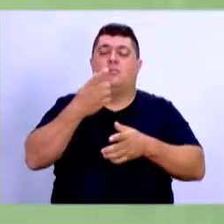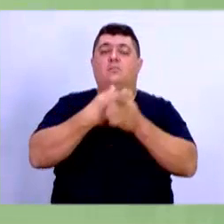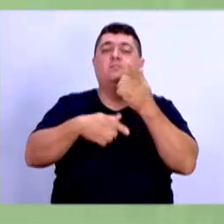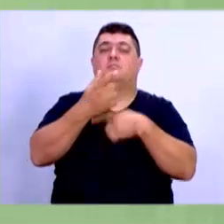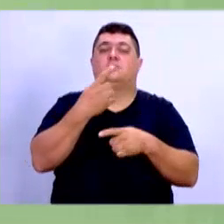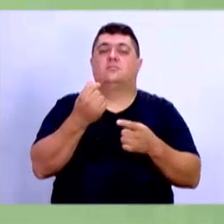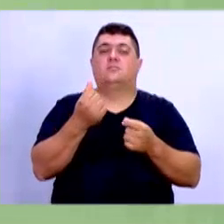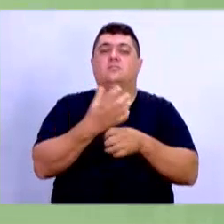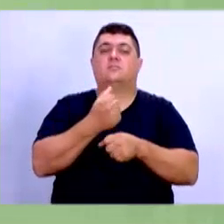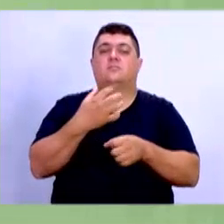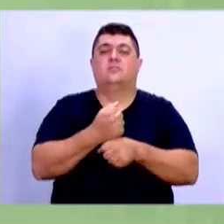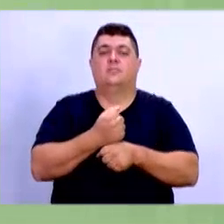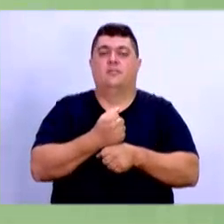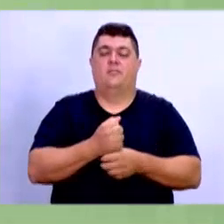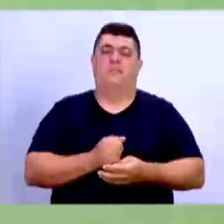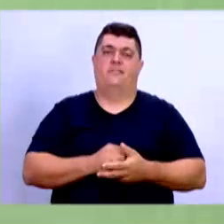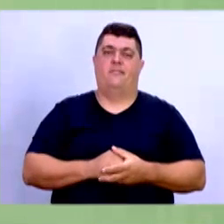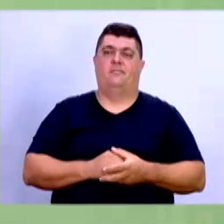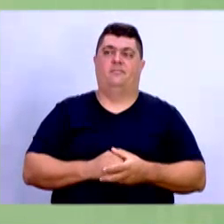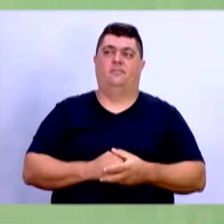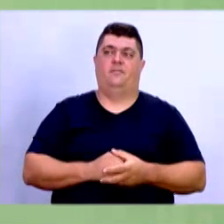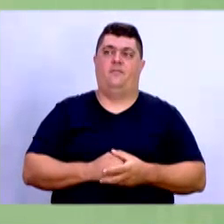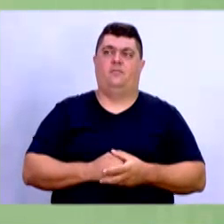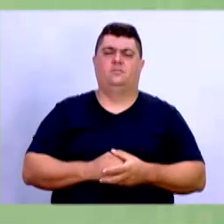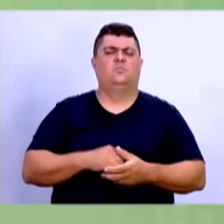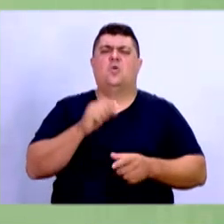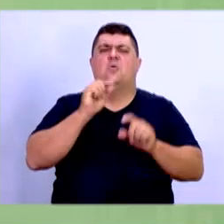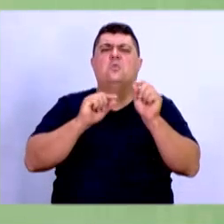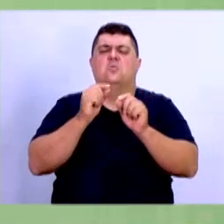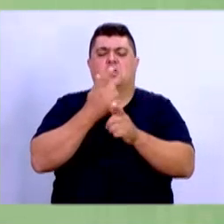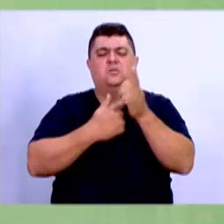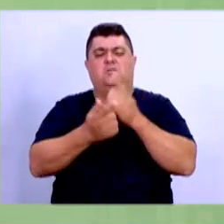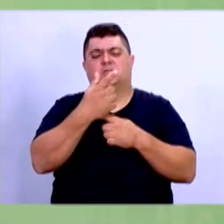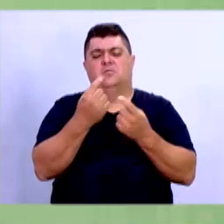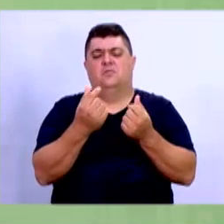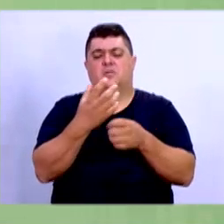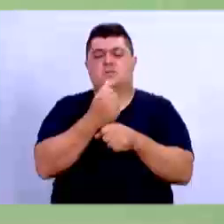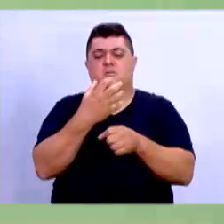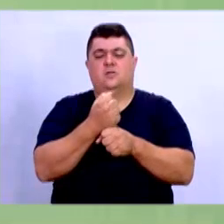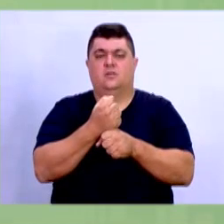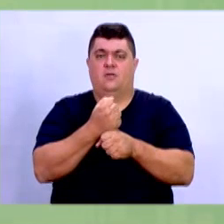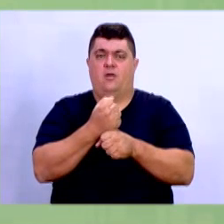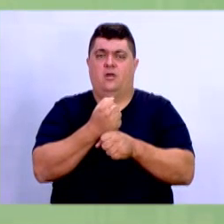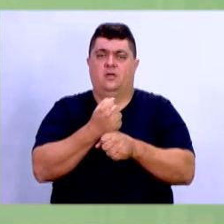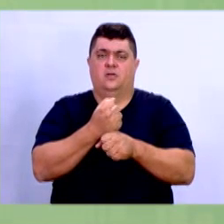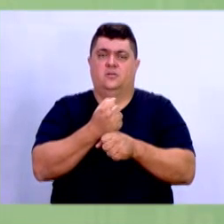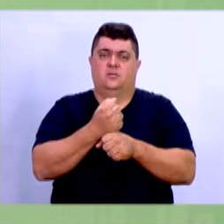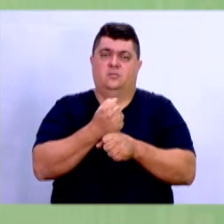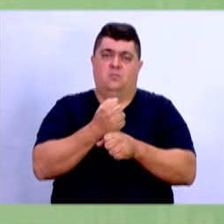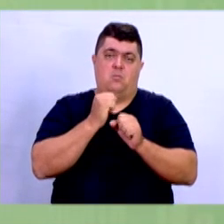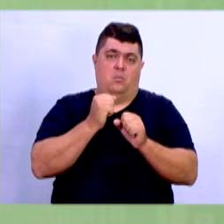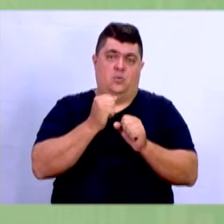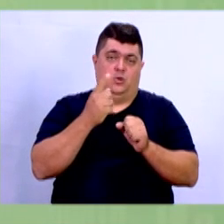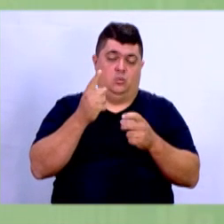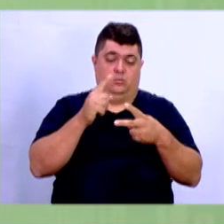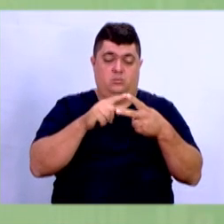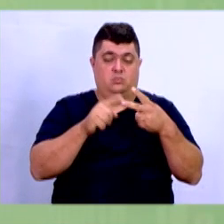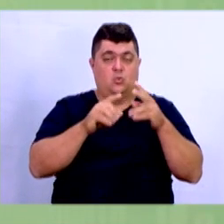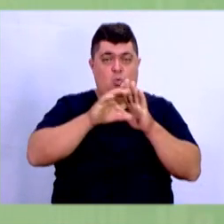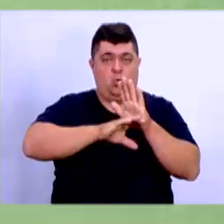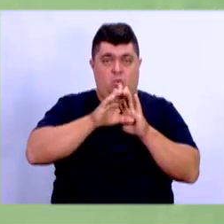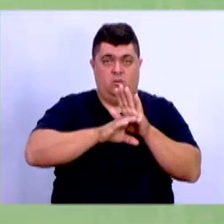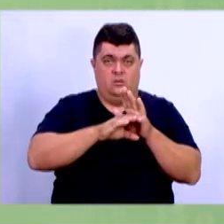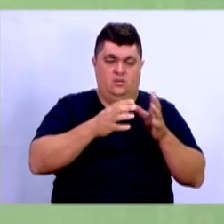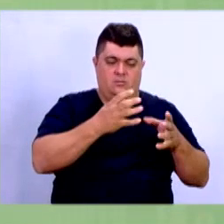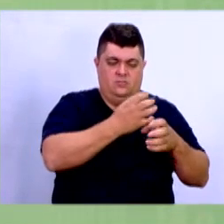gestão financeira, certo? O que é gestão financeira? Nós podemos ter duas definições, tanto